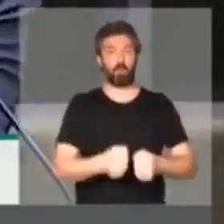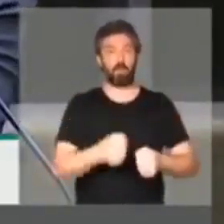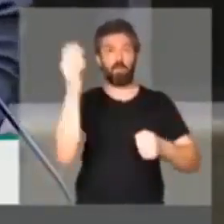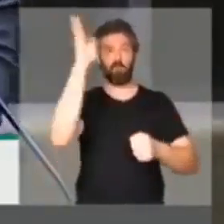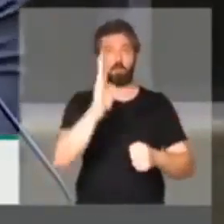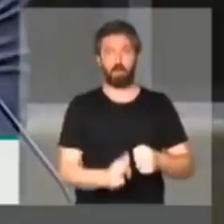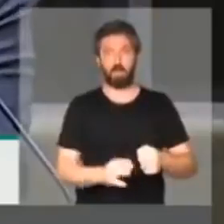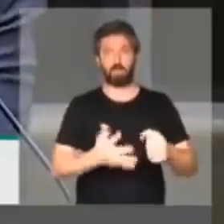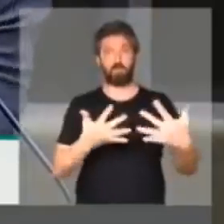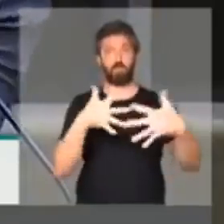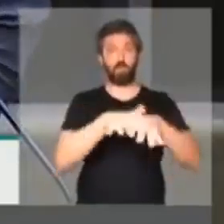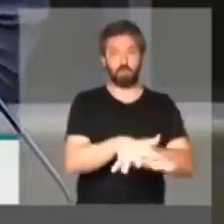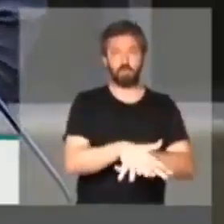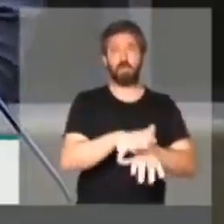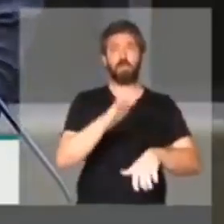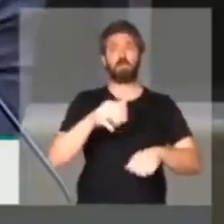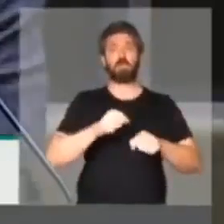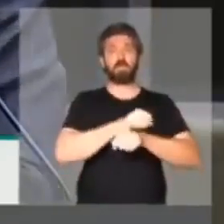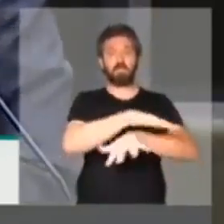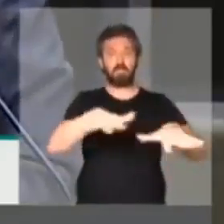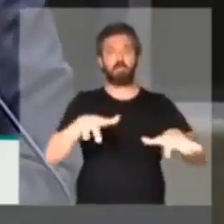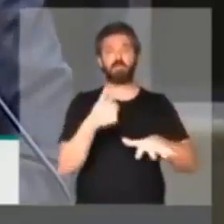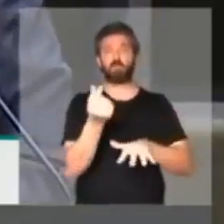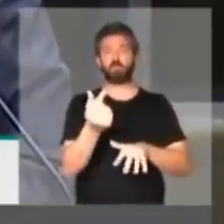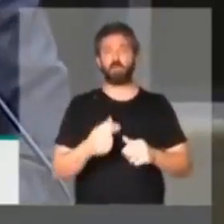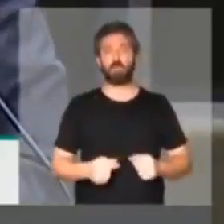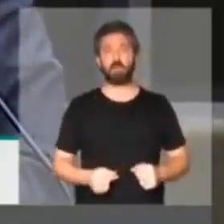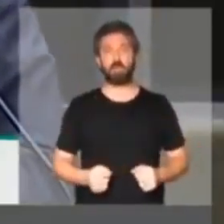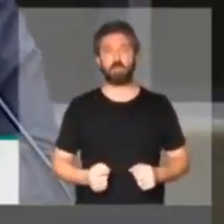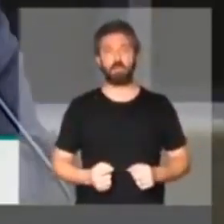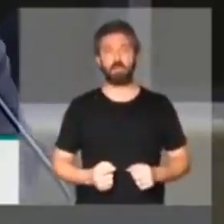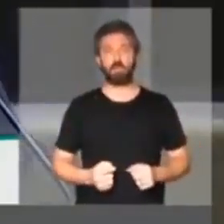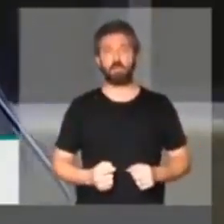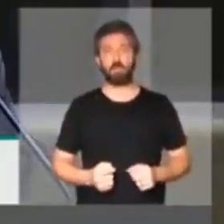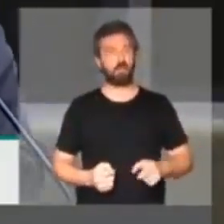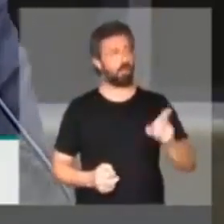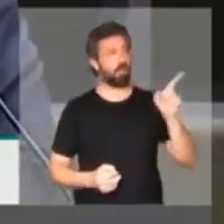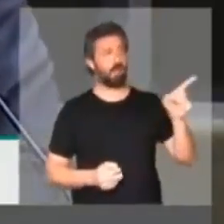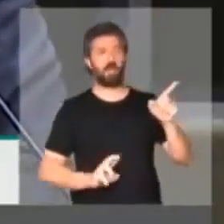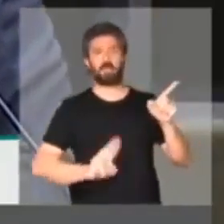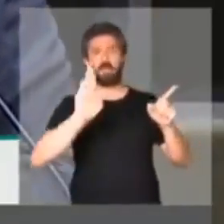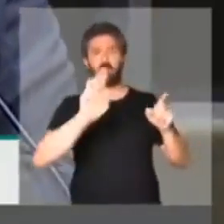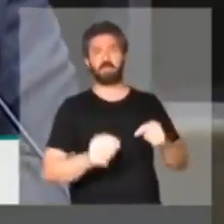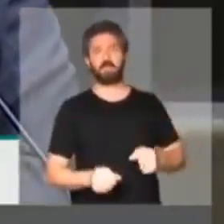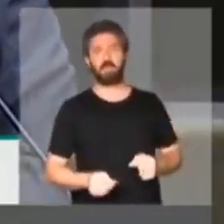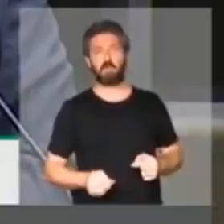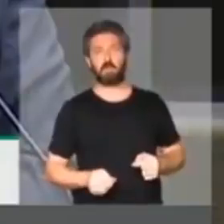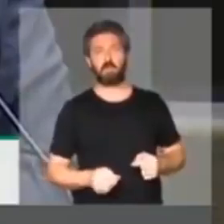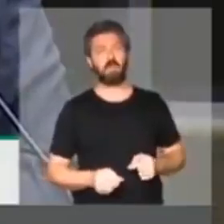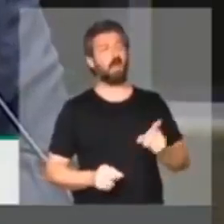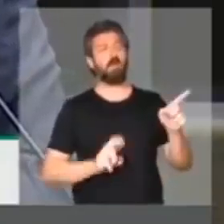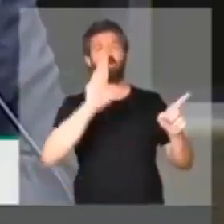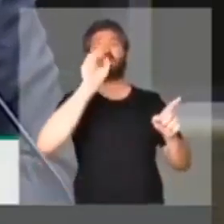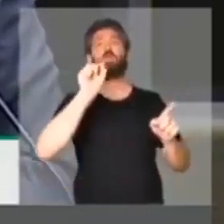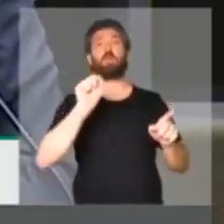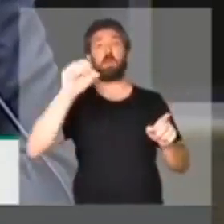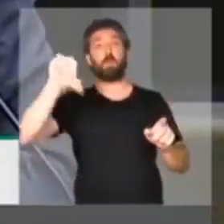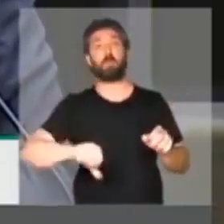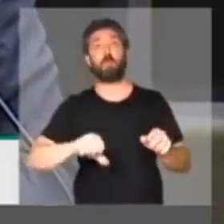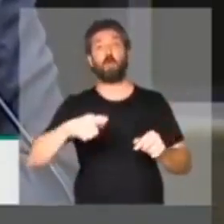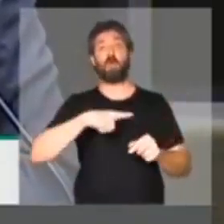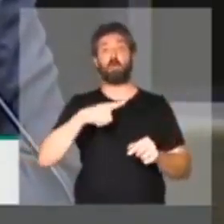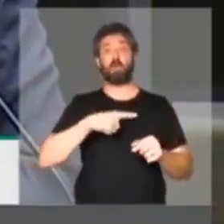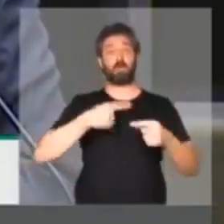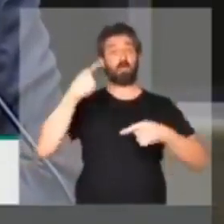soberania, de inclusão, de distribuição de renda. E eles representam aquilo que de pior